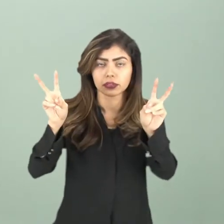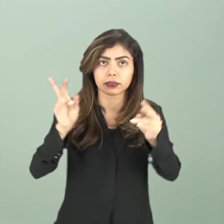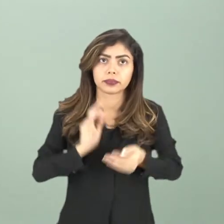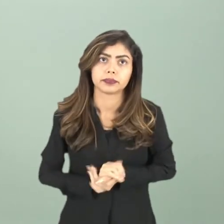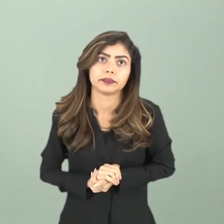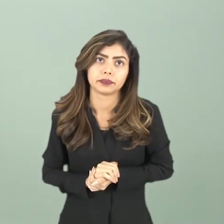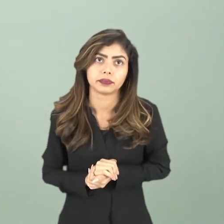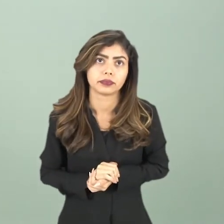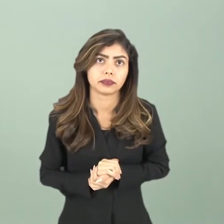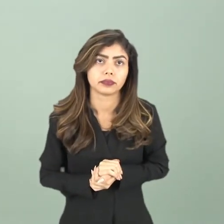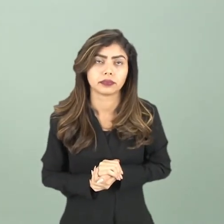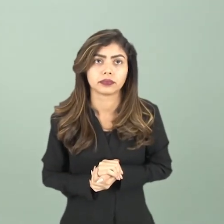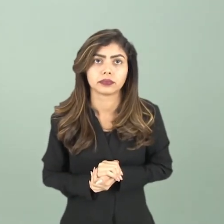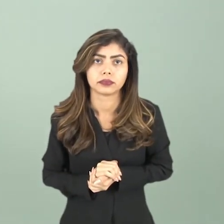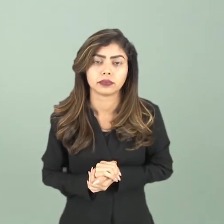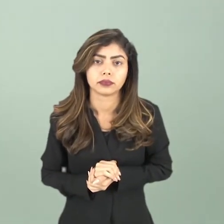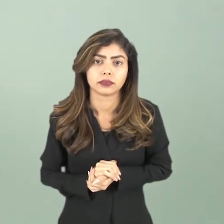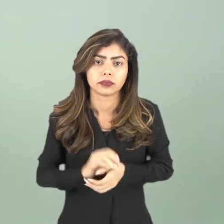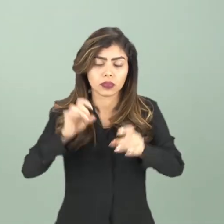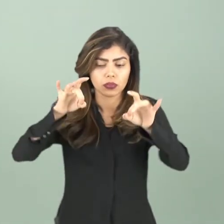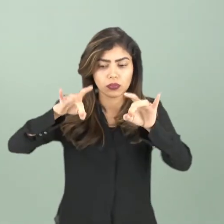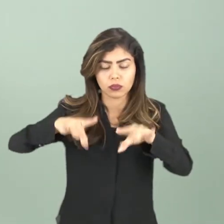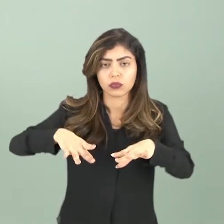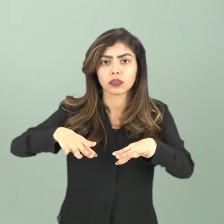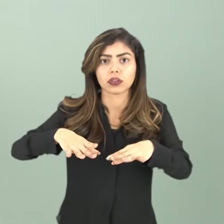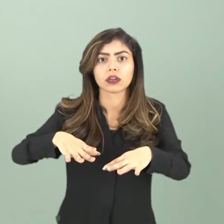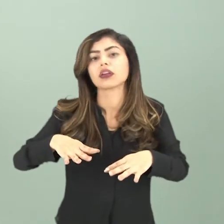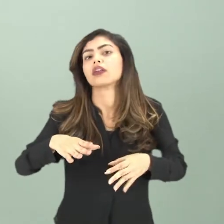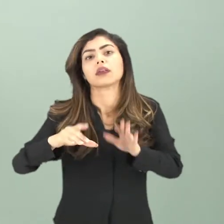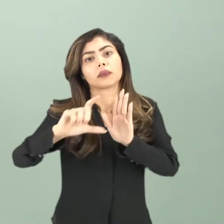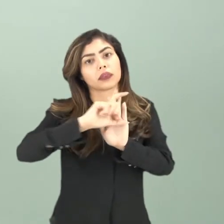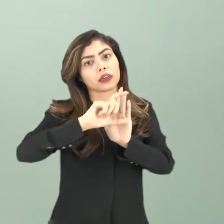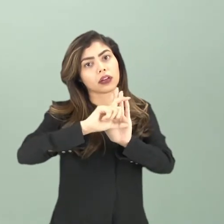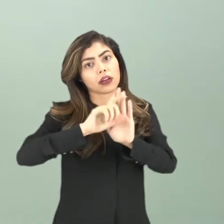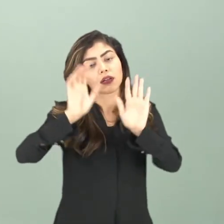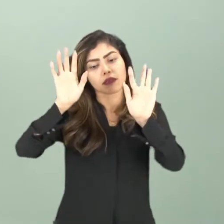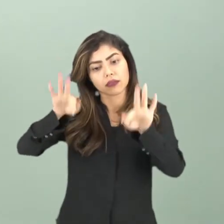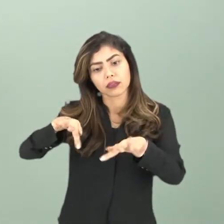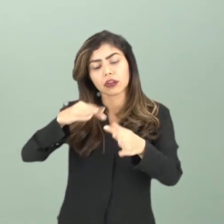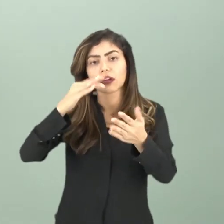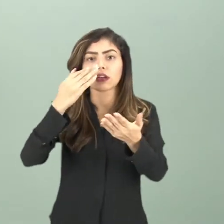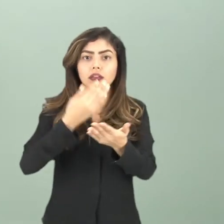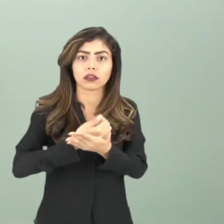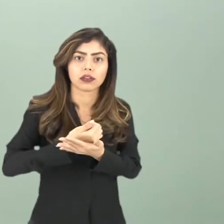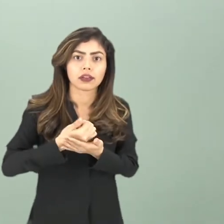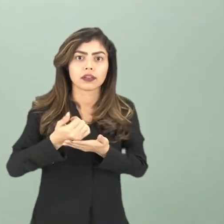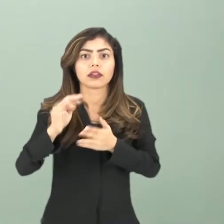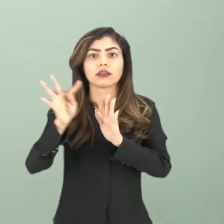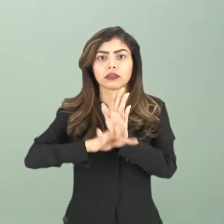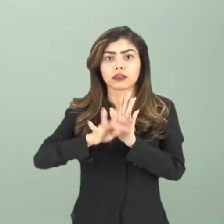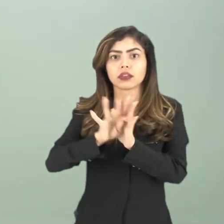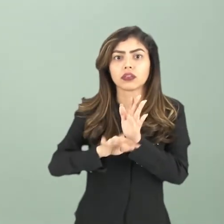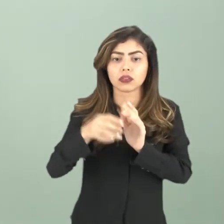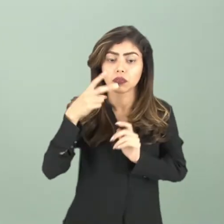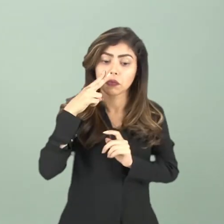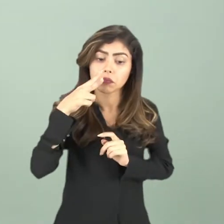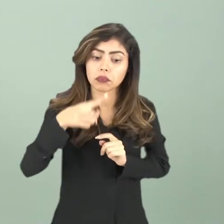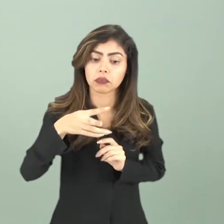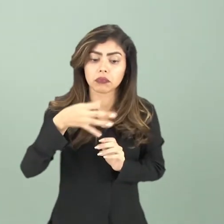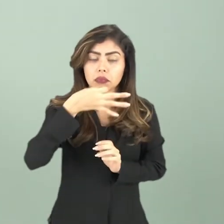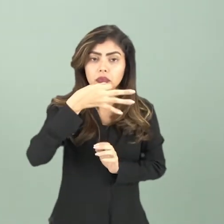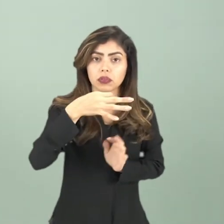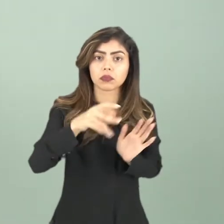né? E no último parágrafo é a conclusão, onde ele vai colocar o seu ponto de vista, os